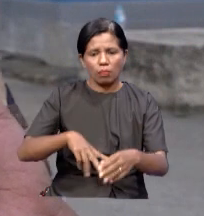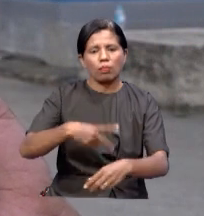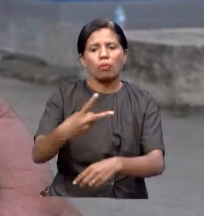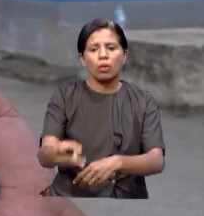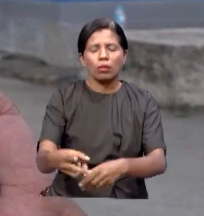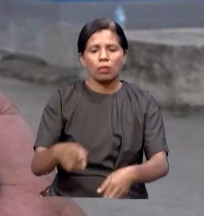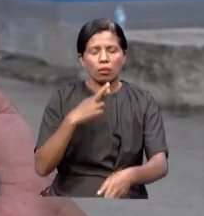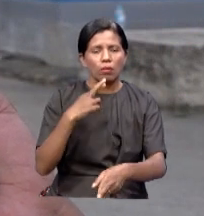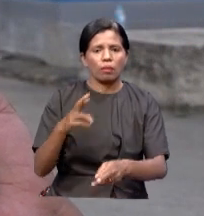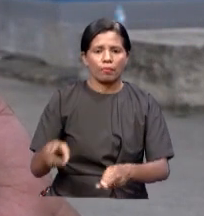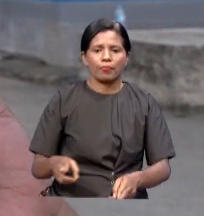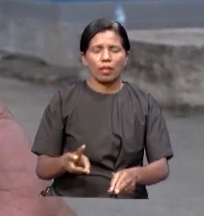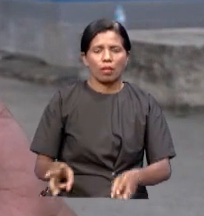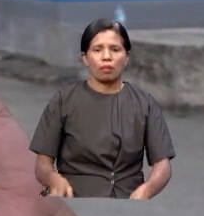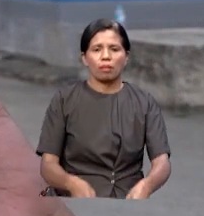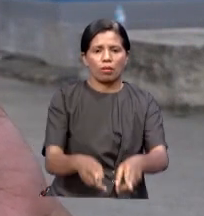8 ne